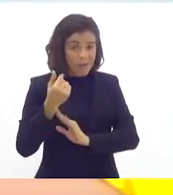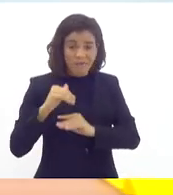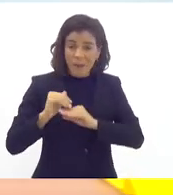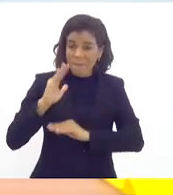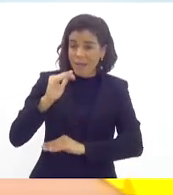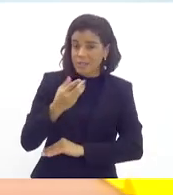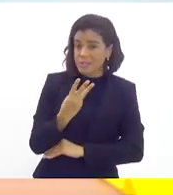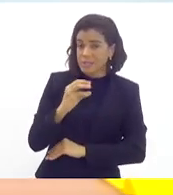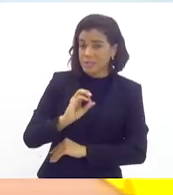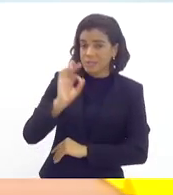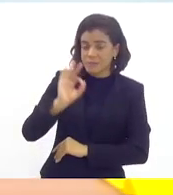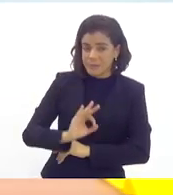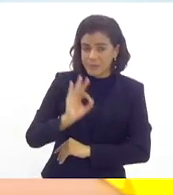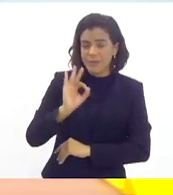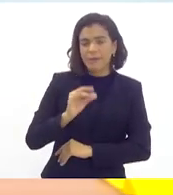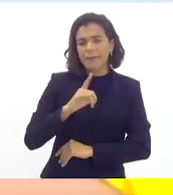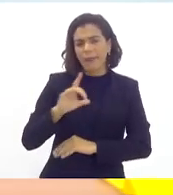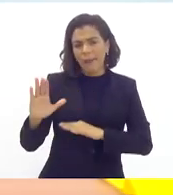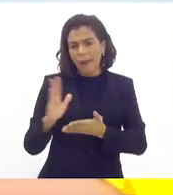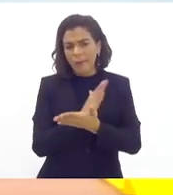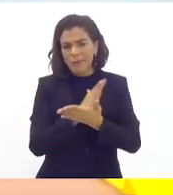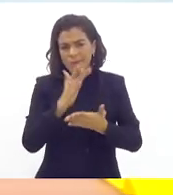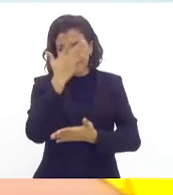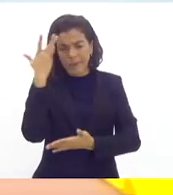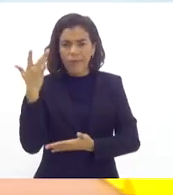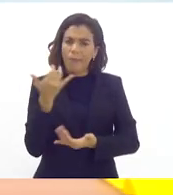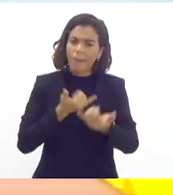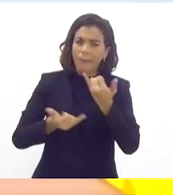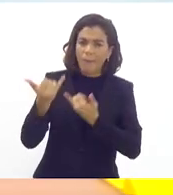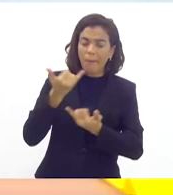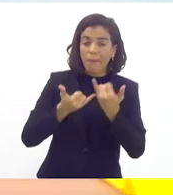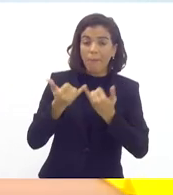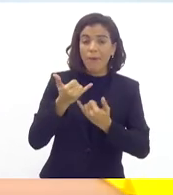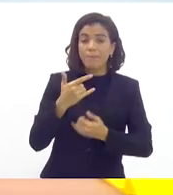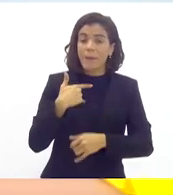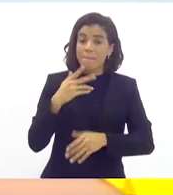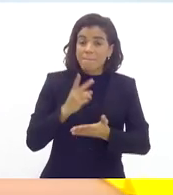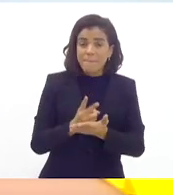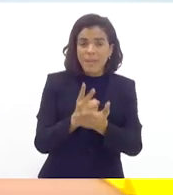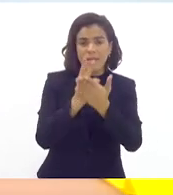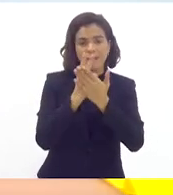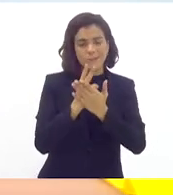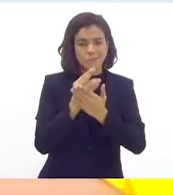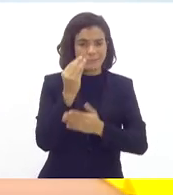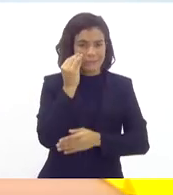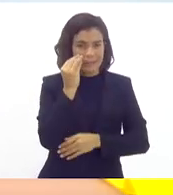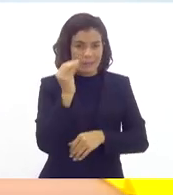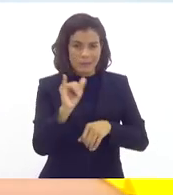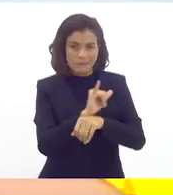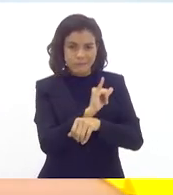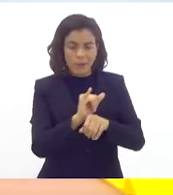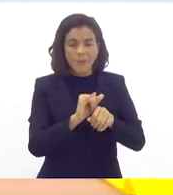30%, não sei o quê. Tem gente falando, a nossa estimativa, mesmo mantendo o gap de conformidade atual com o que tem hoje no texto